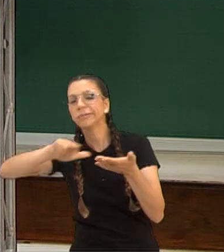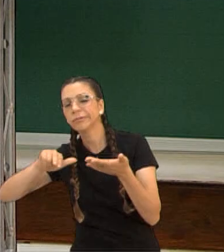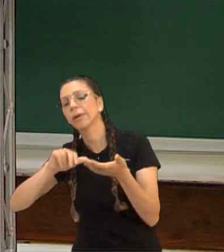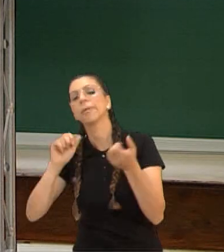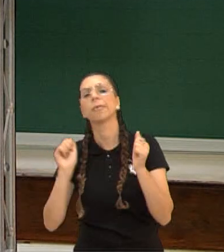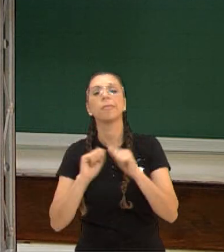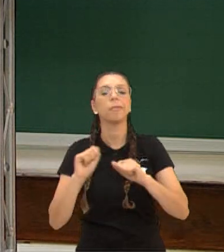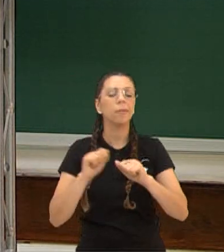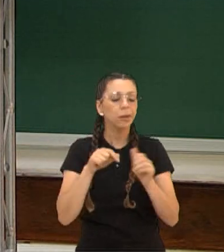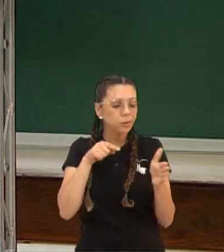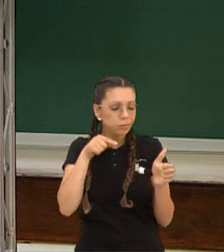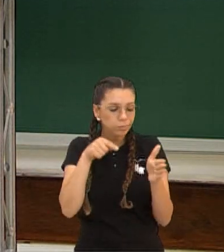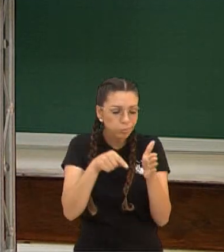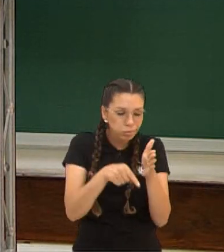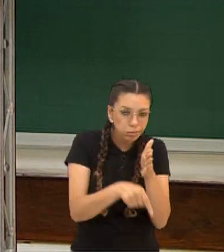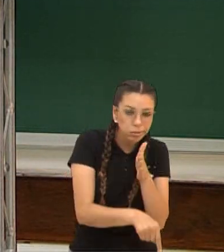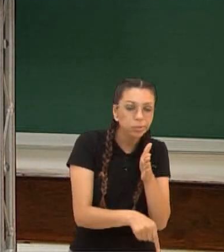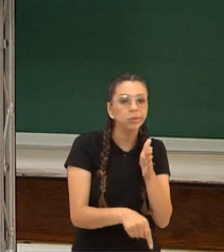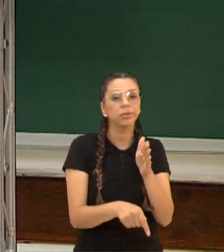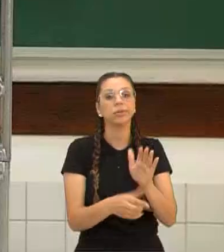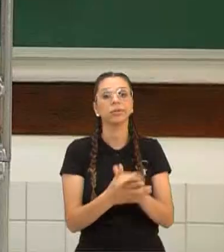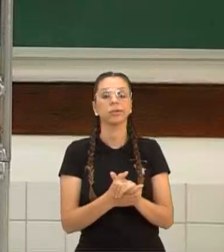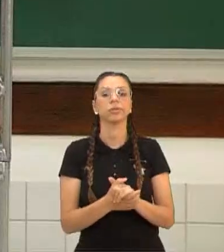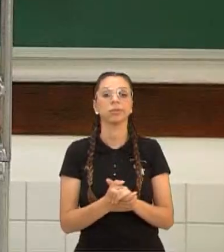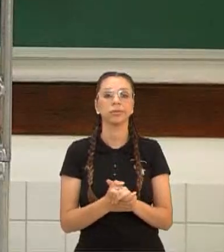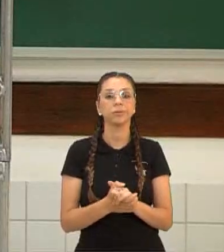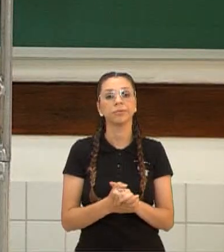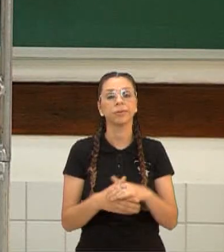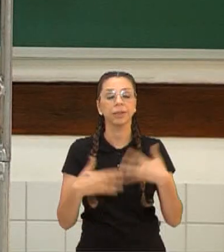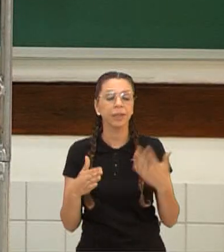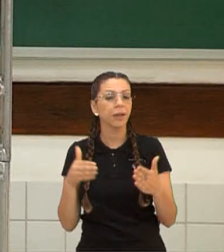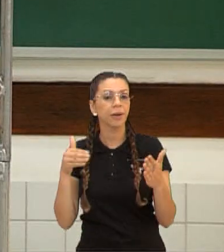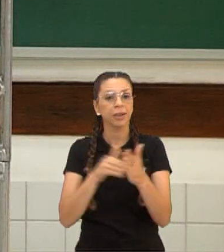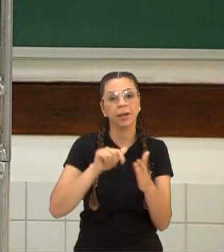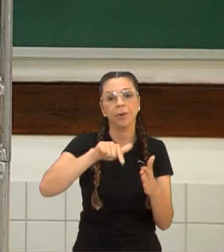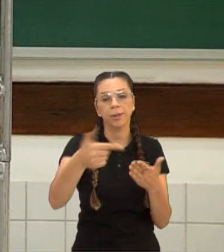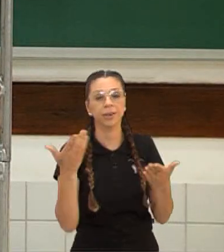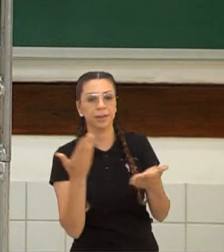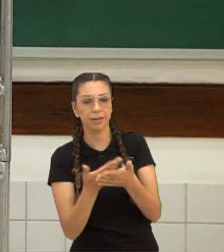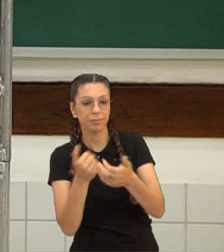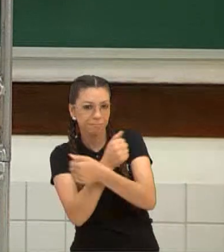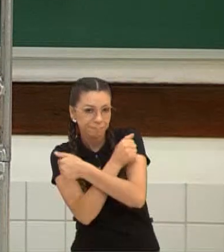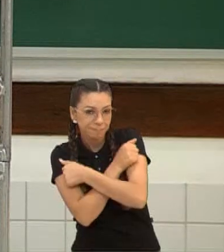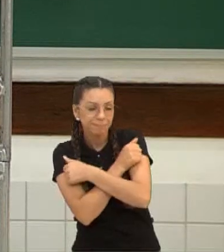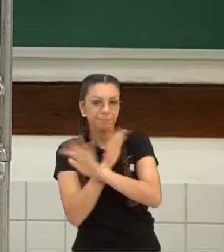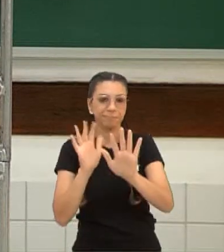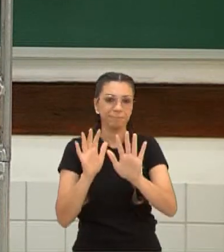mergulhar no mar até perder o foco. Pessoal, a gente se vê na próxima aula. Aquele abraço.